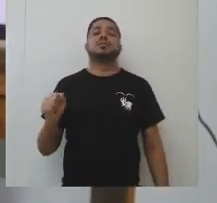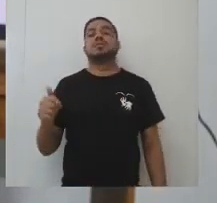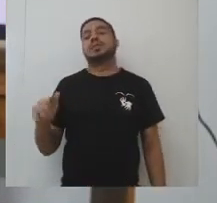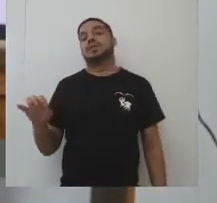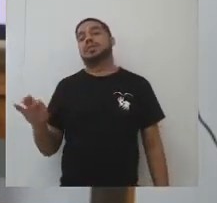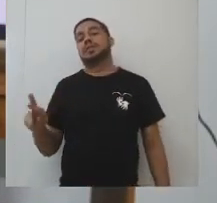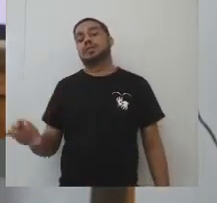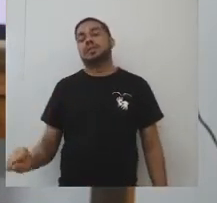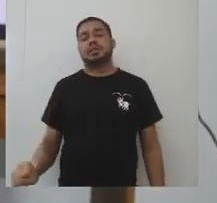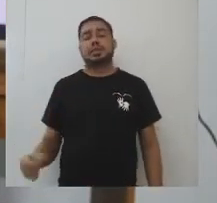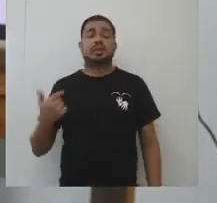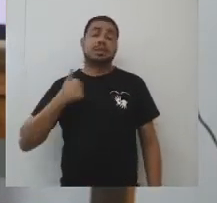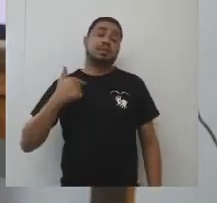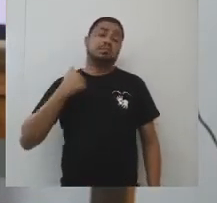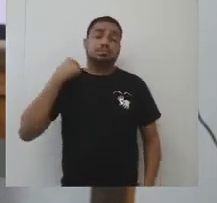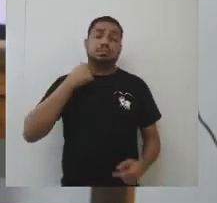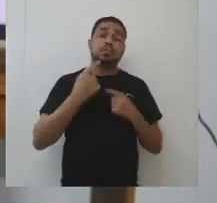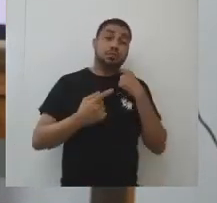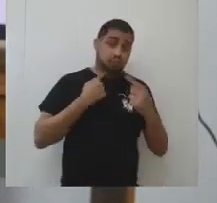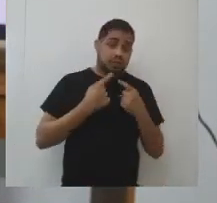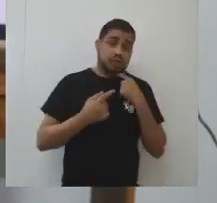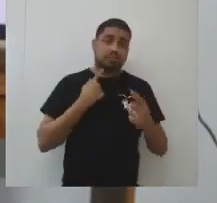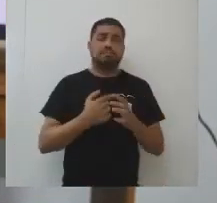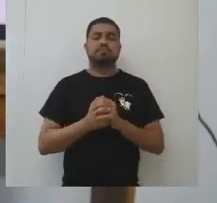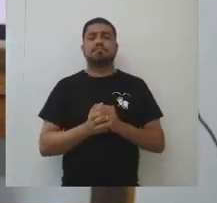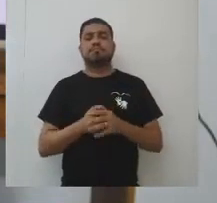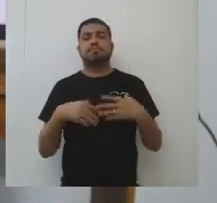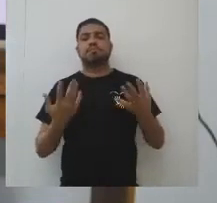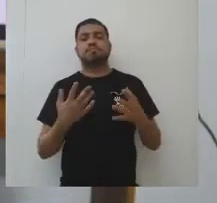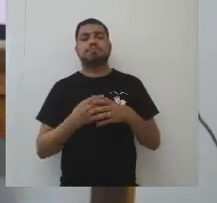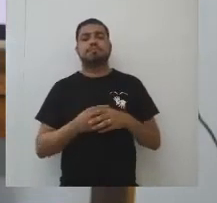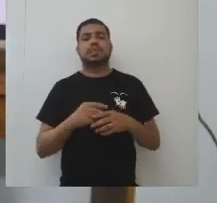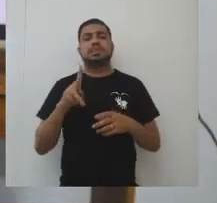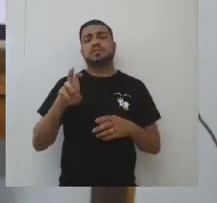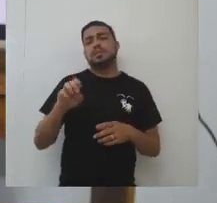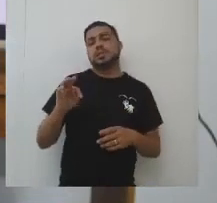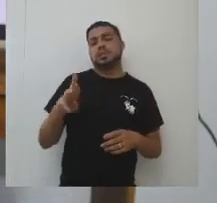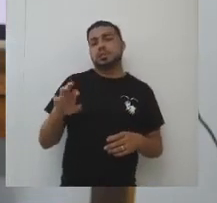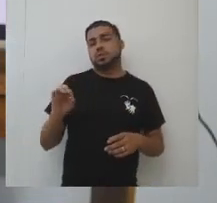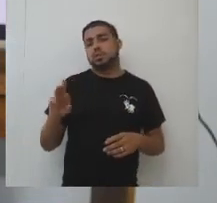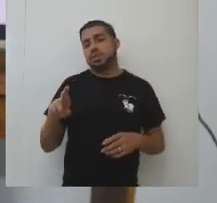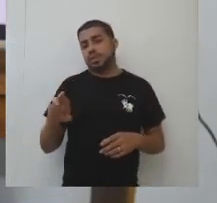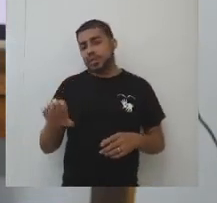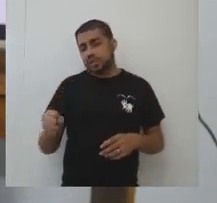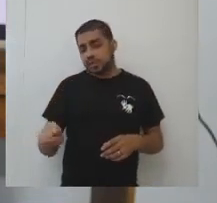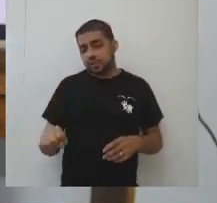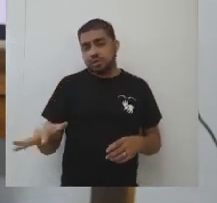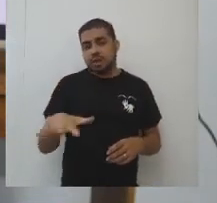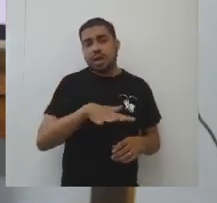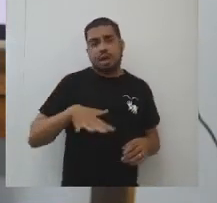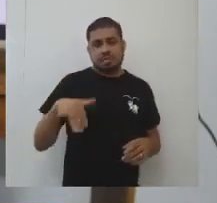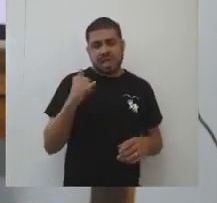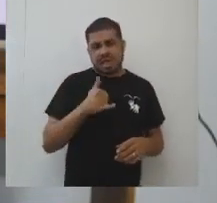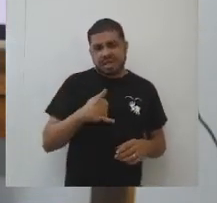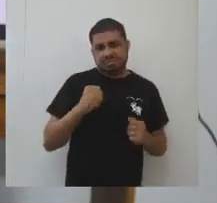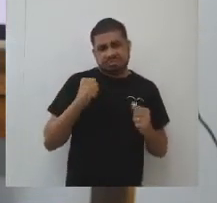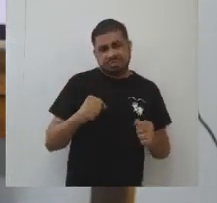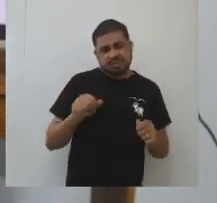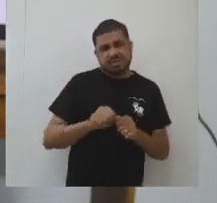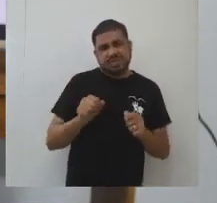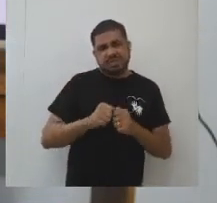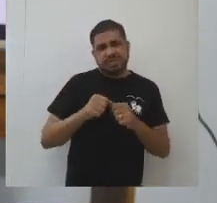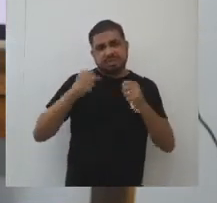Silva. Eu estou com dúvida em questão aos vetores do campo elétrico. Poderia fazer uma